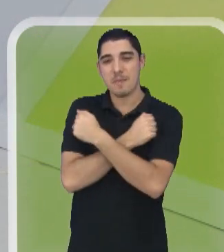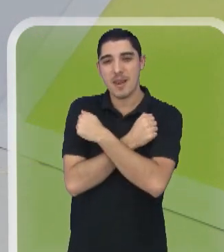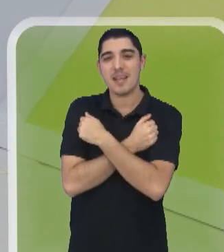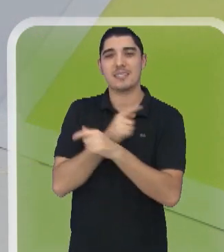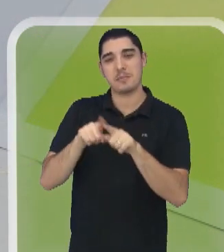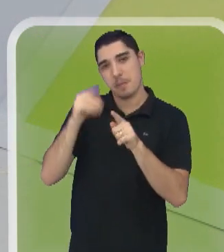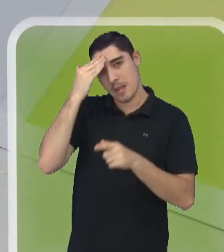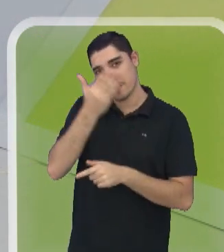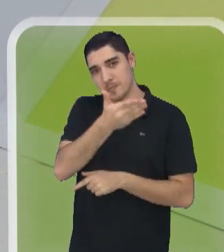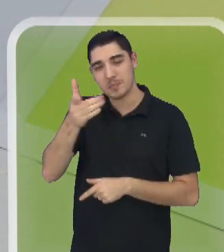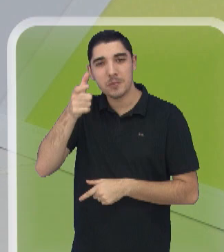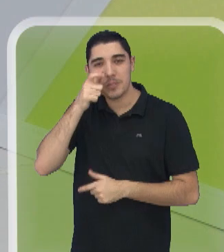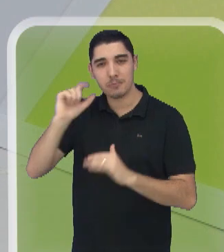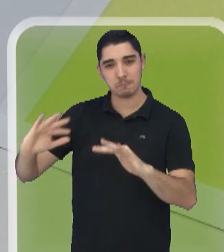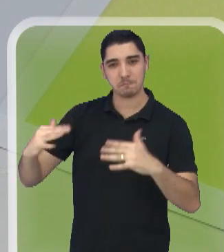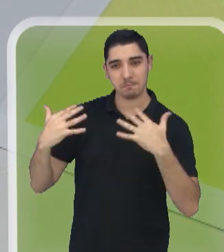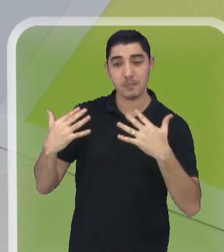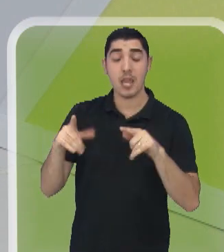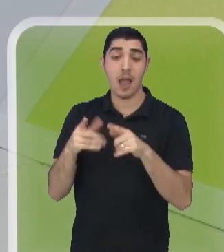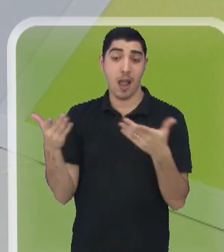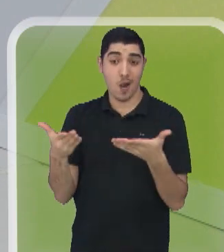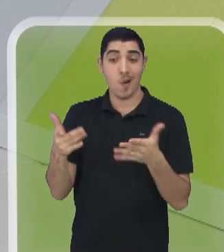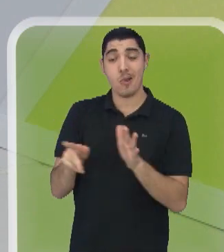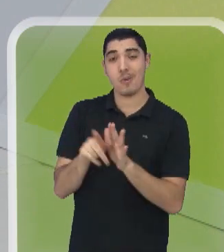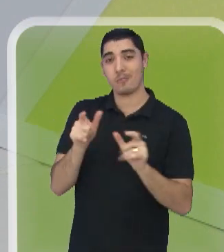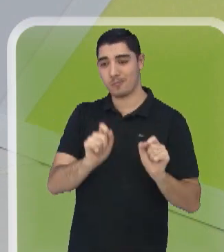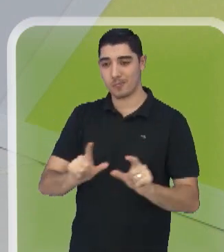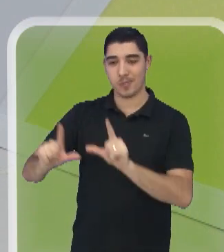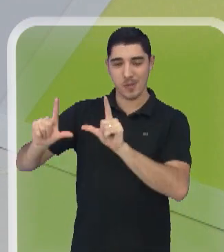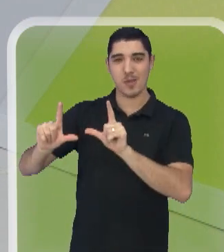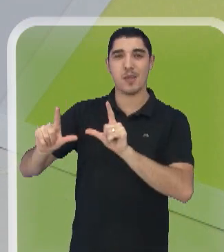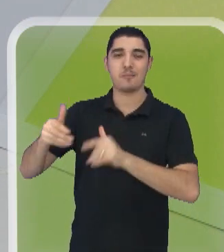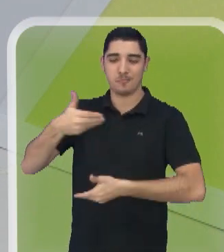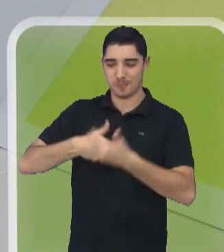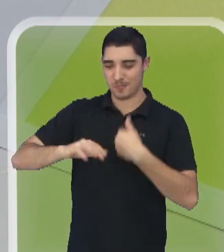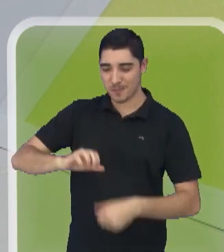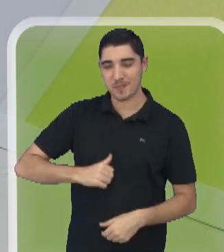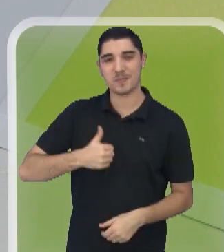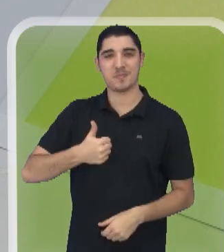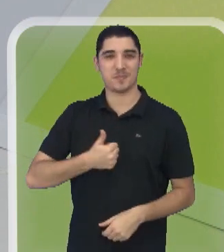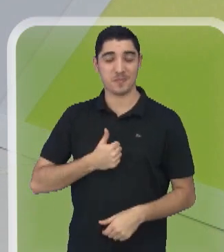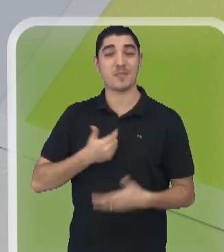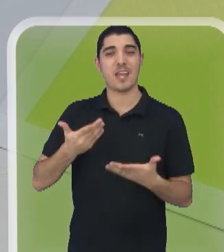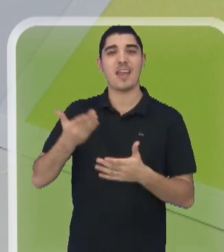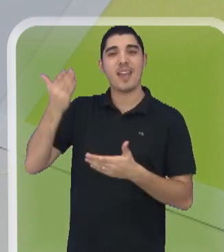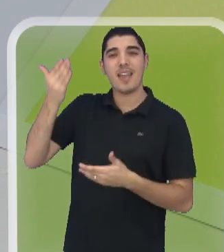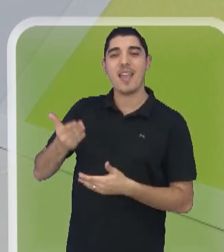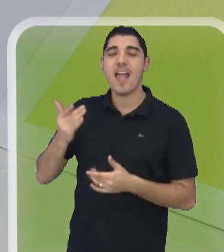pela sua audiência, pela paciência. Você fica agora com o De Bem com Você, o programa De Bem com Você, com a